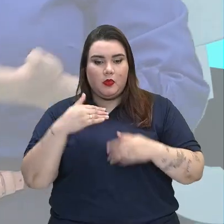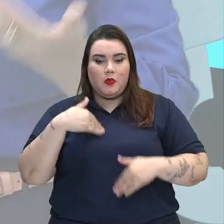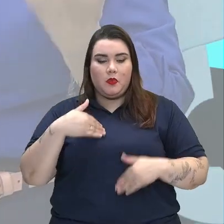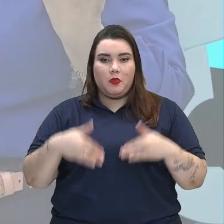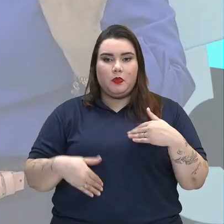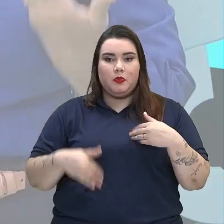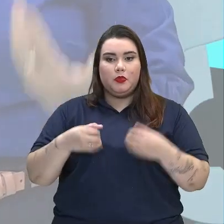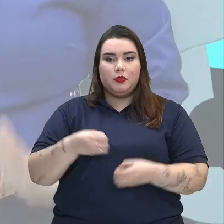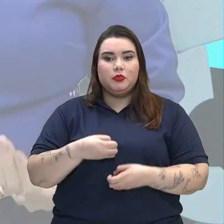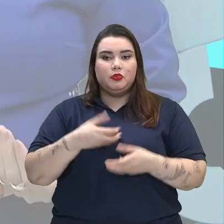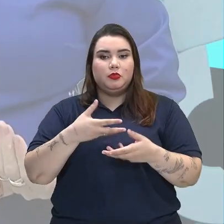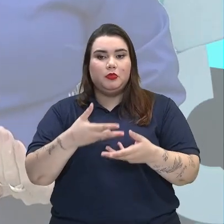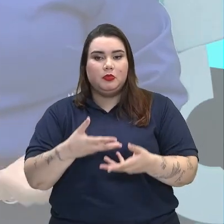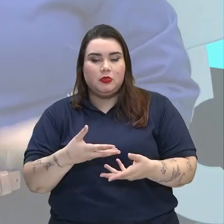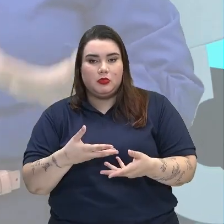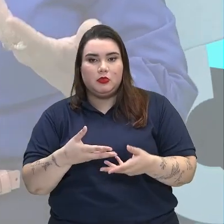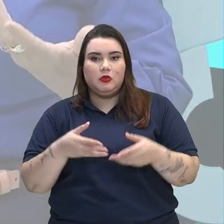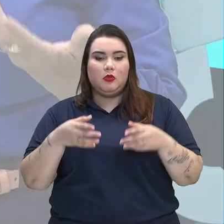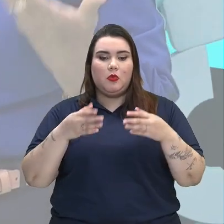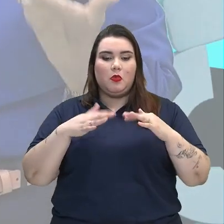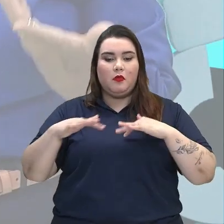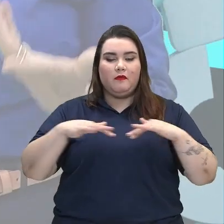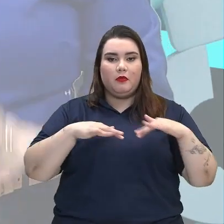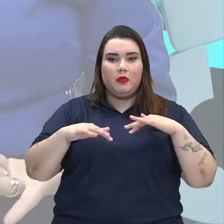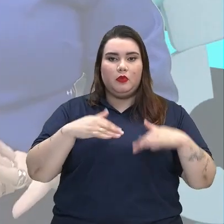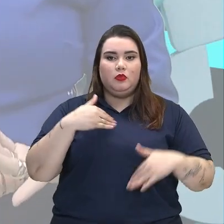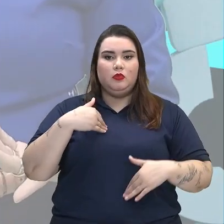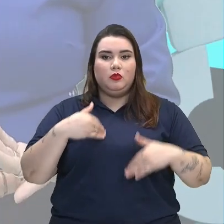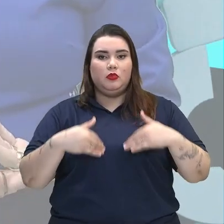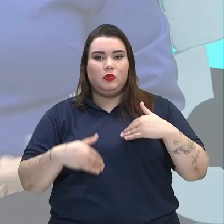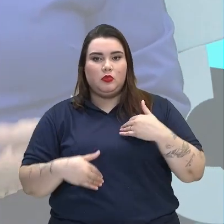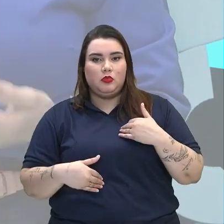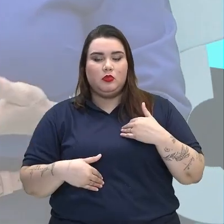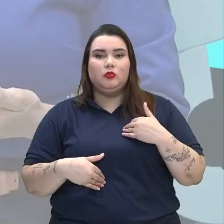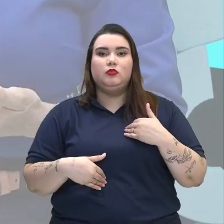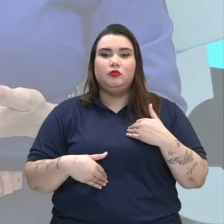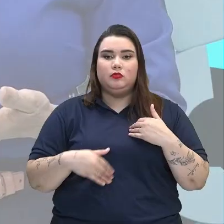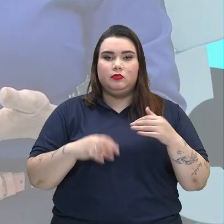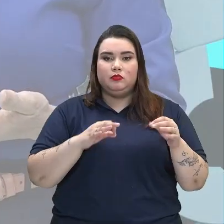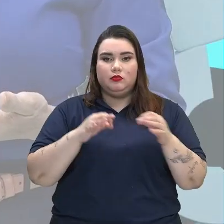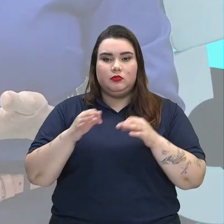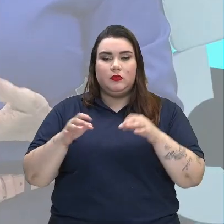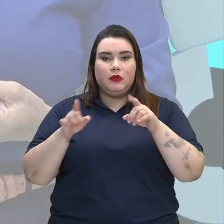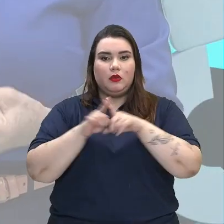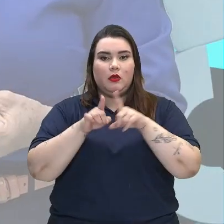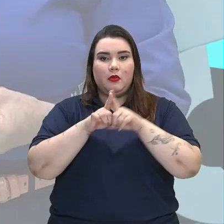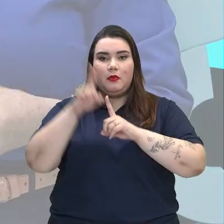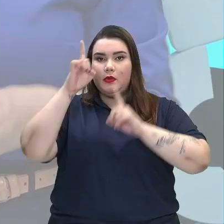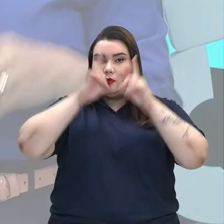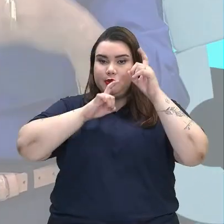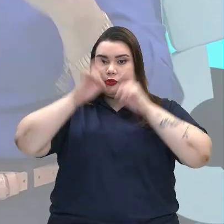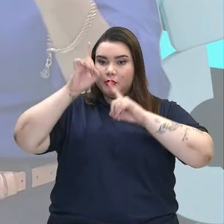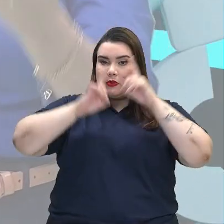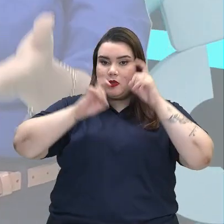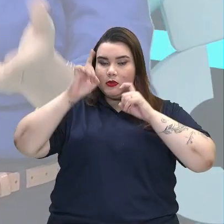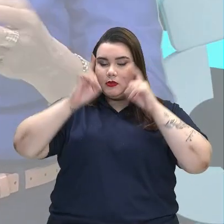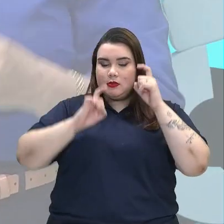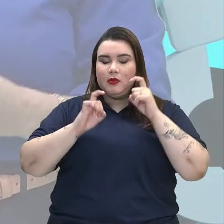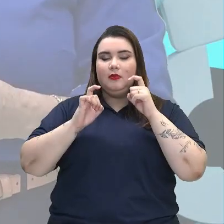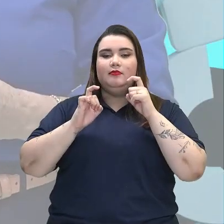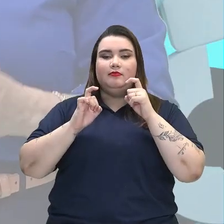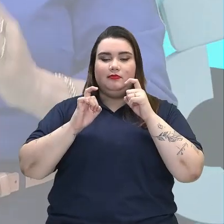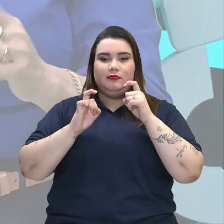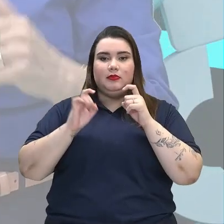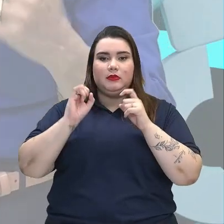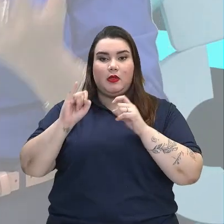né? Então, a posição corporal, o posicionamento do corpo e as expressões faciais quando